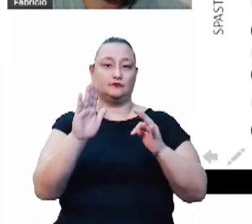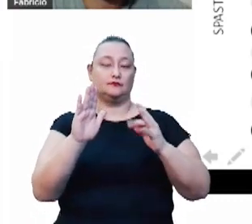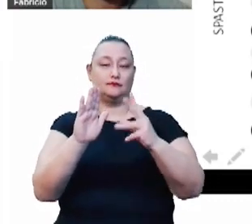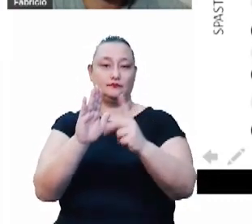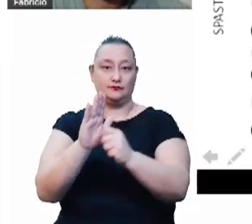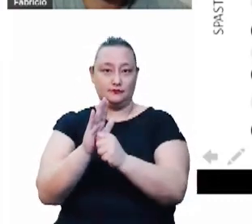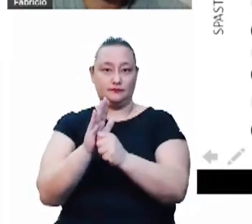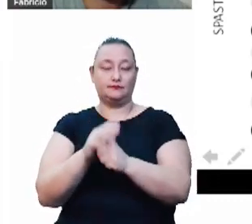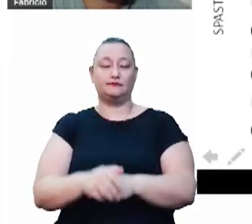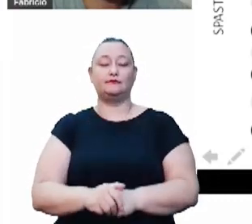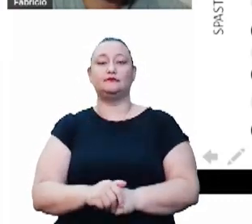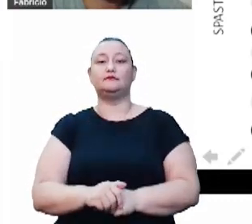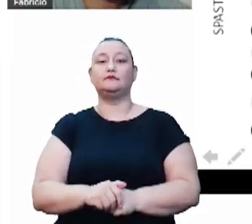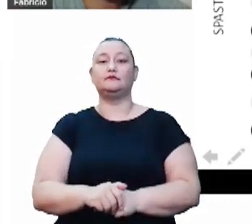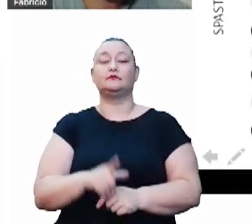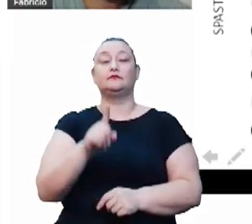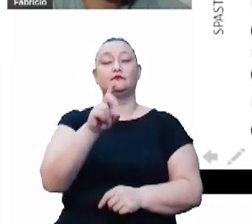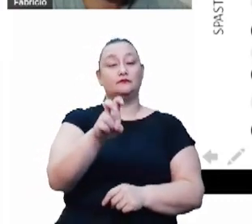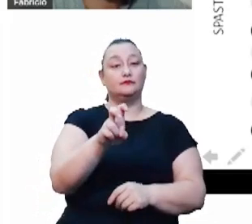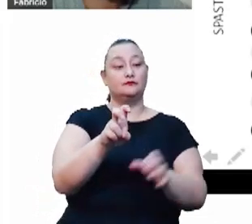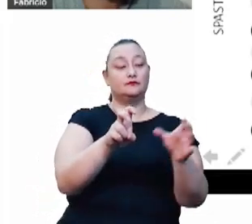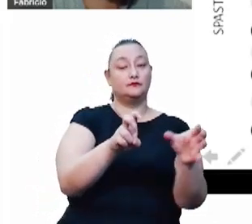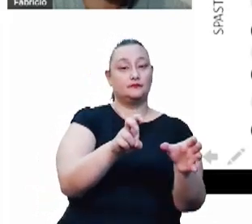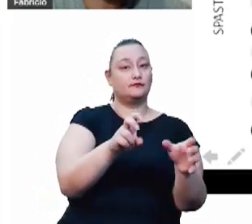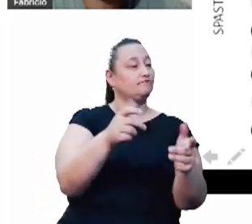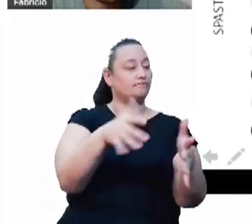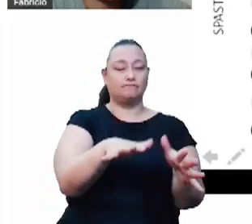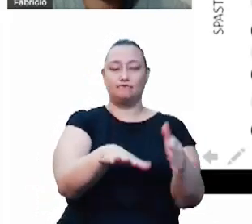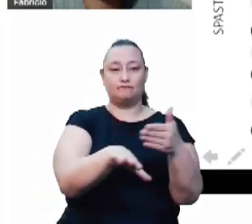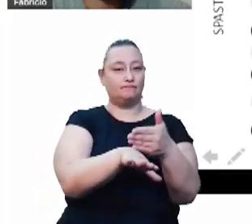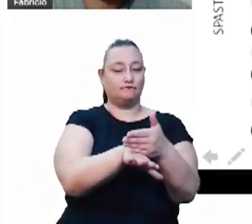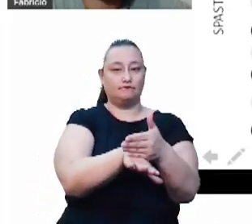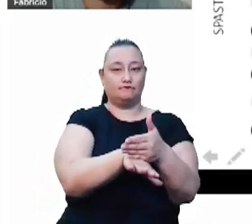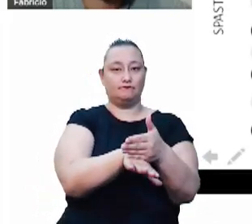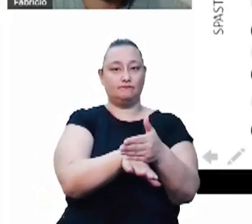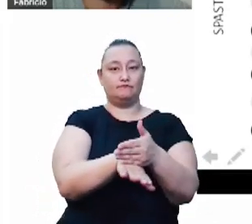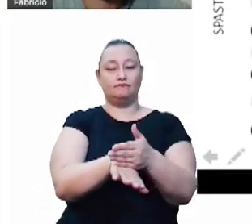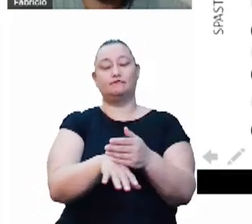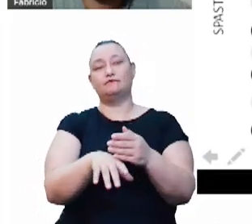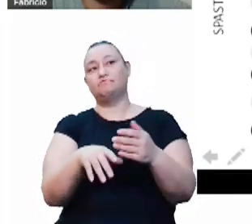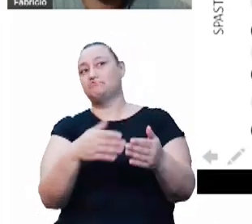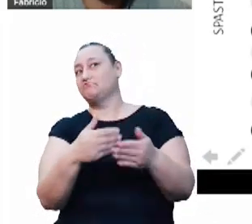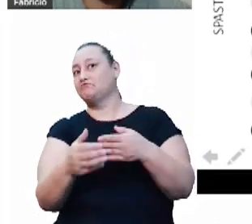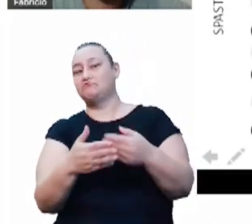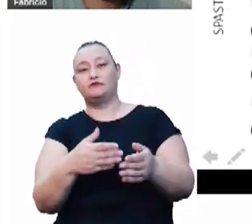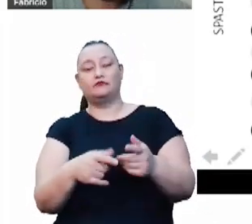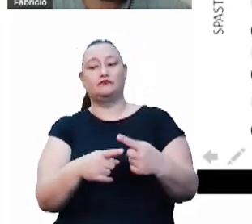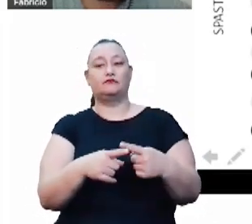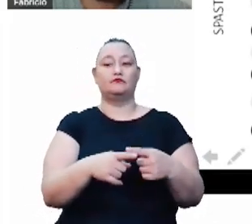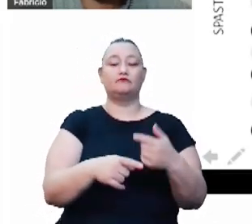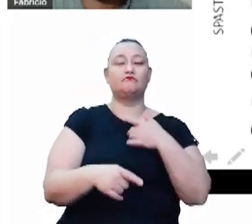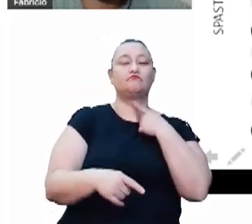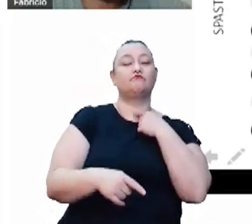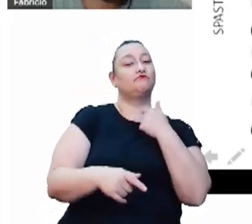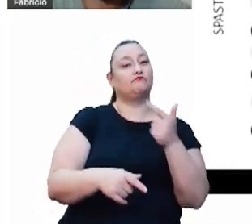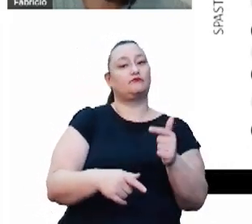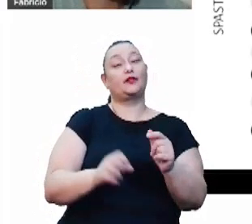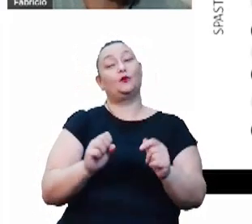aqui. 15 pacientes que não quiseram participar, seja por não ter vontade, ou seja por